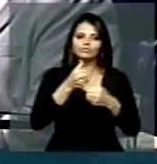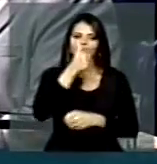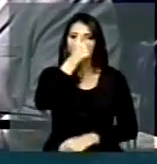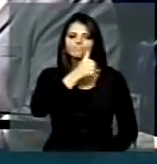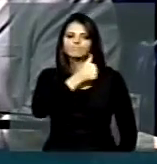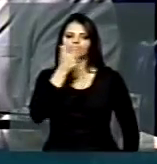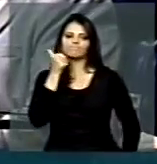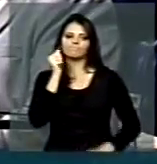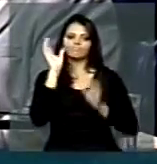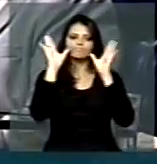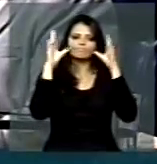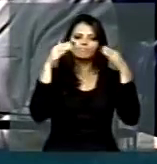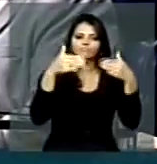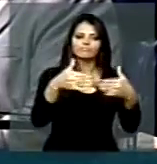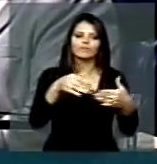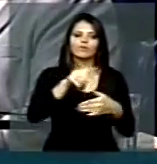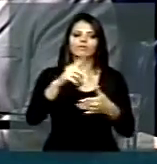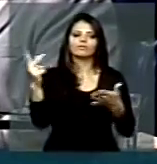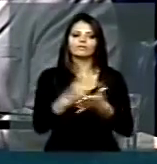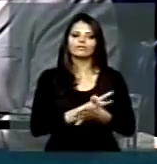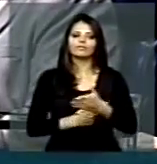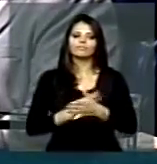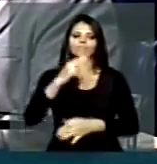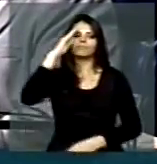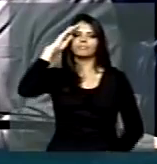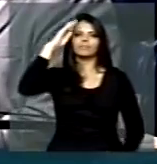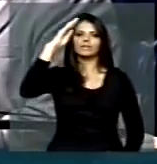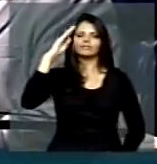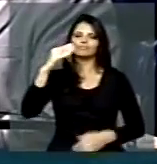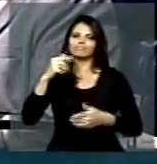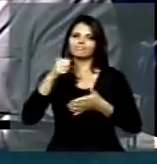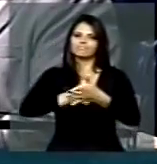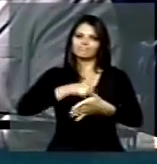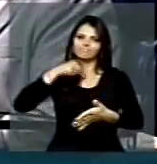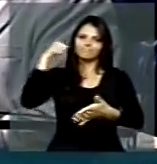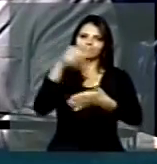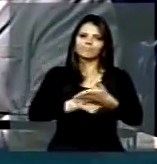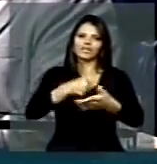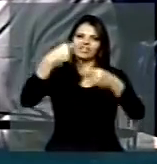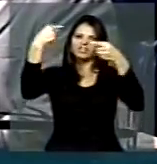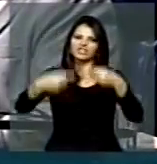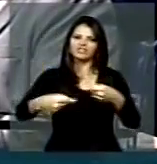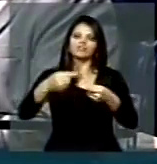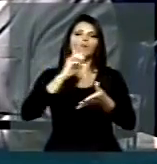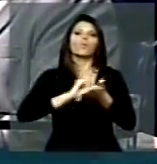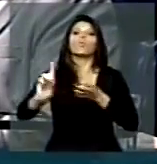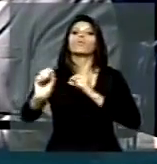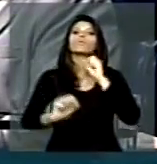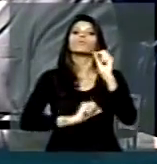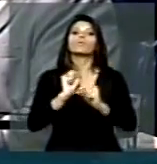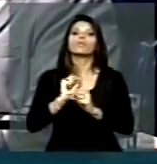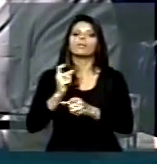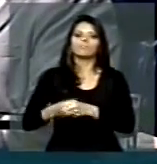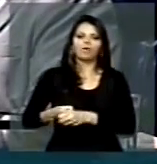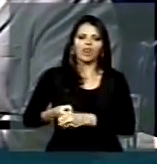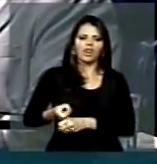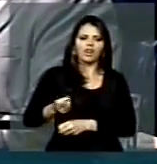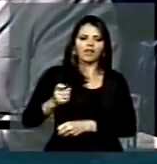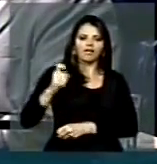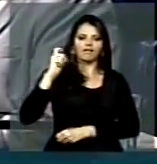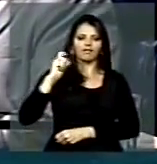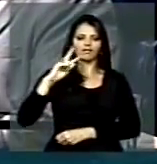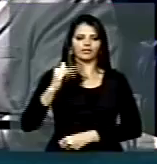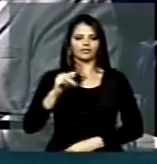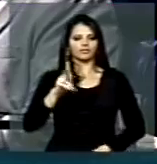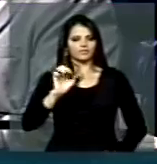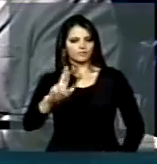convergir para a trincheira da nossa principal batalha a ser travada contra o inimigo mais insidioso, a hiperinflação, que anulava o